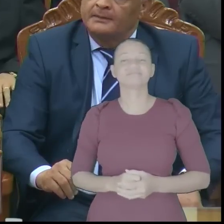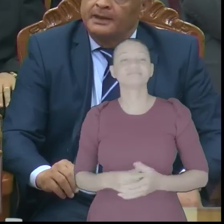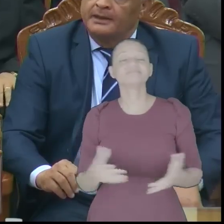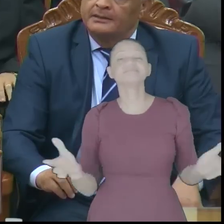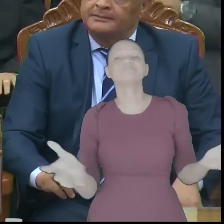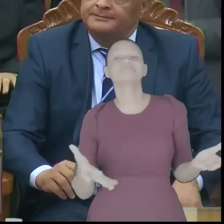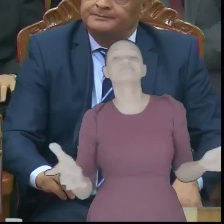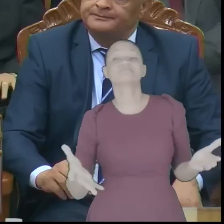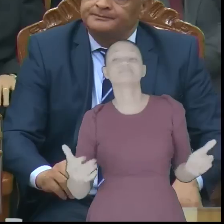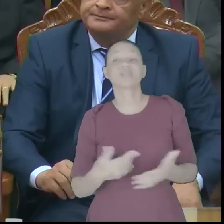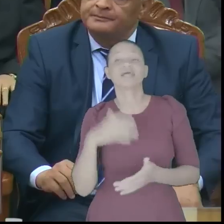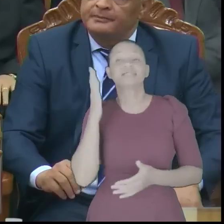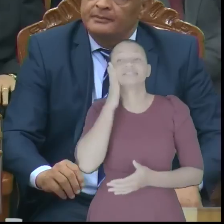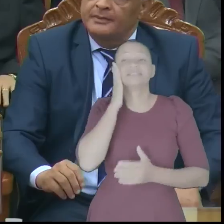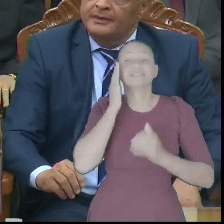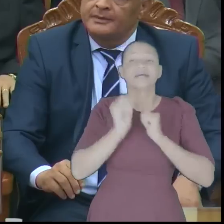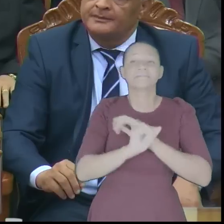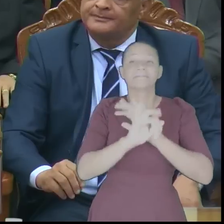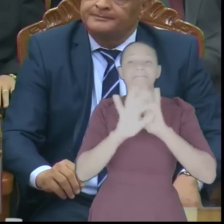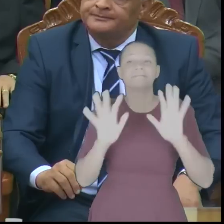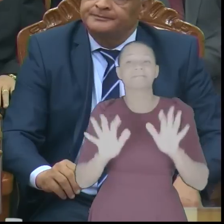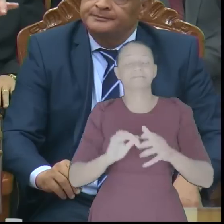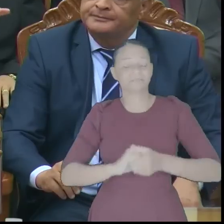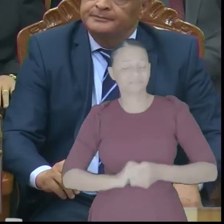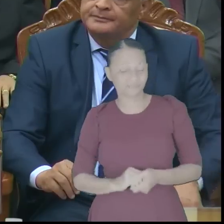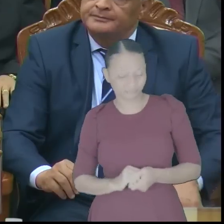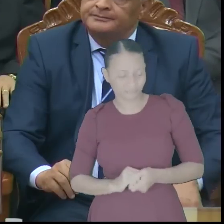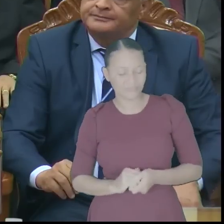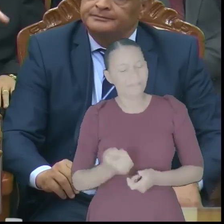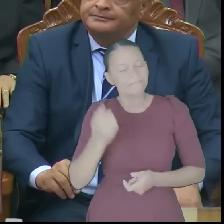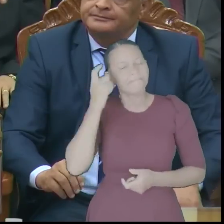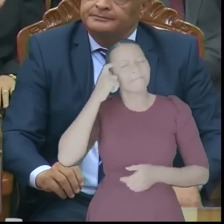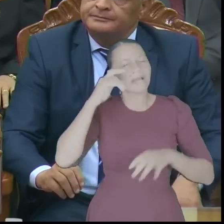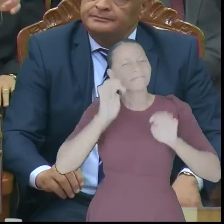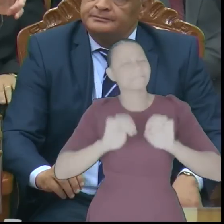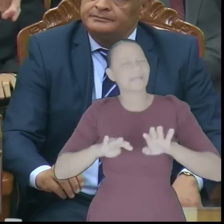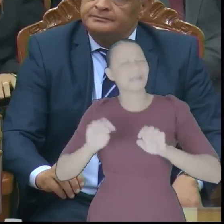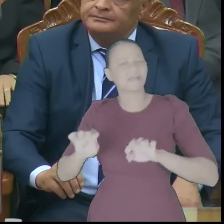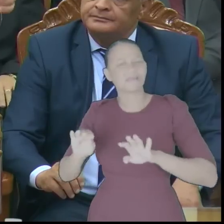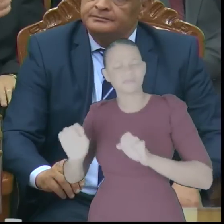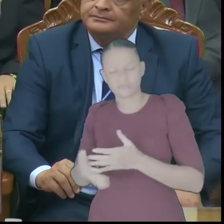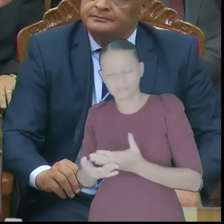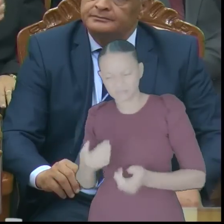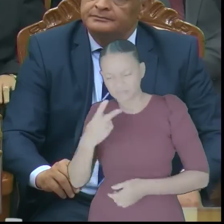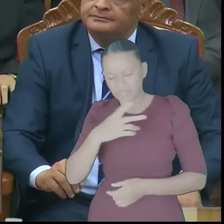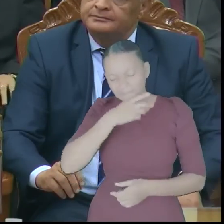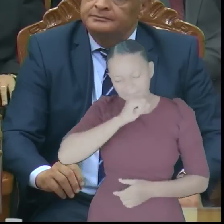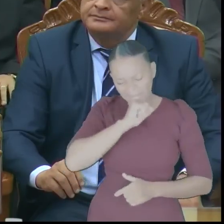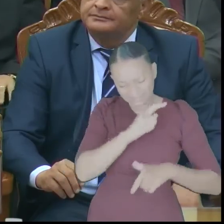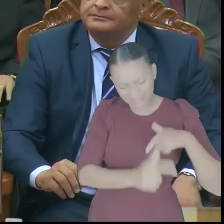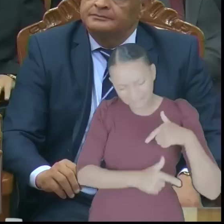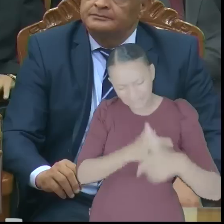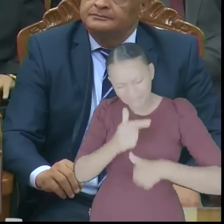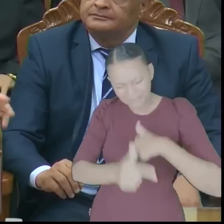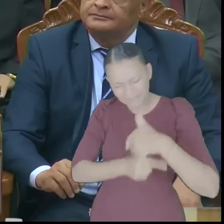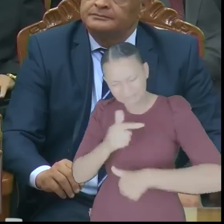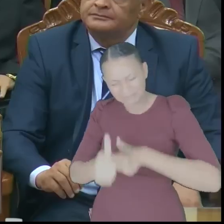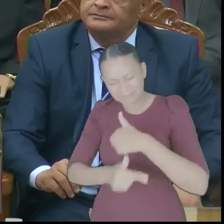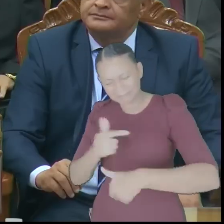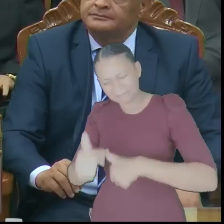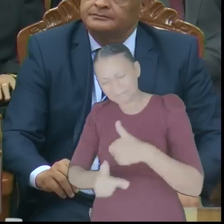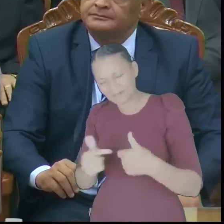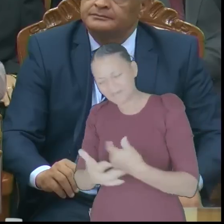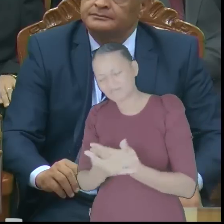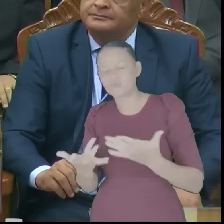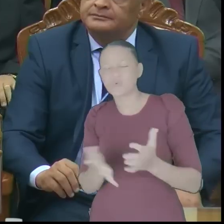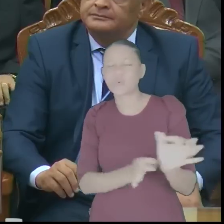Agora, entenda isto. Pense bem. Teu pai trabalhou muito. E o teu pai